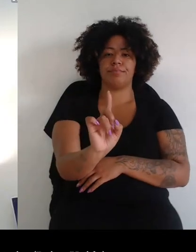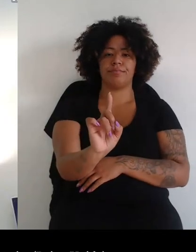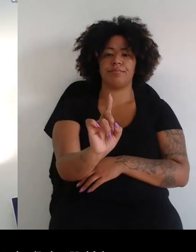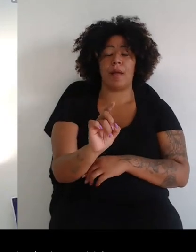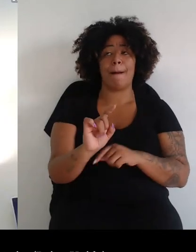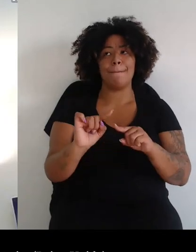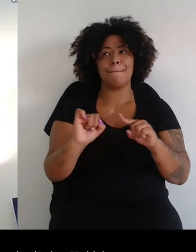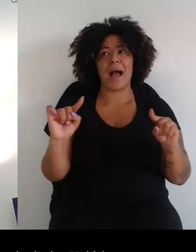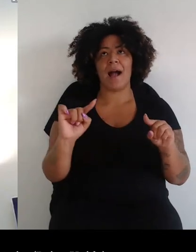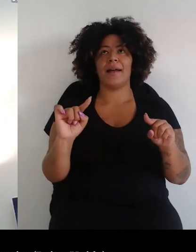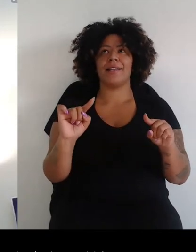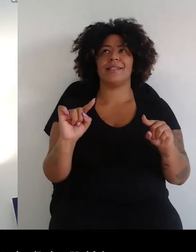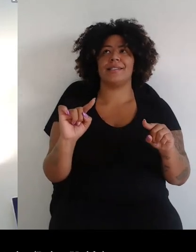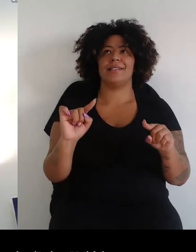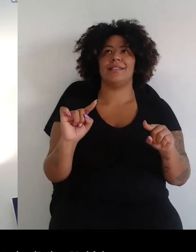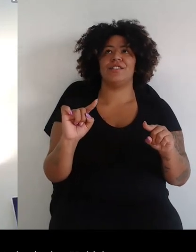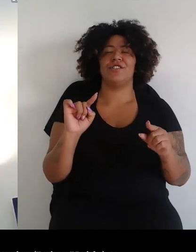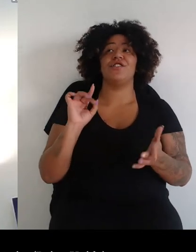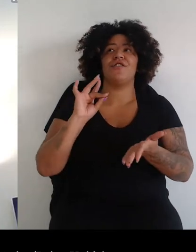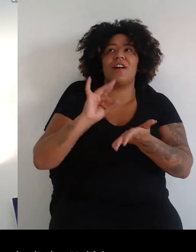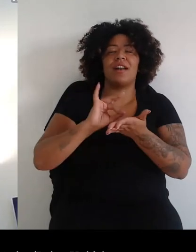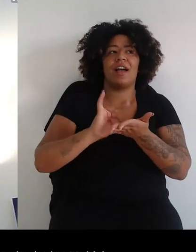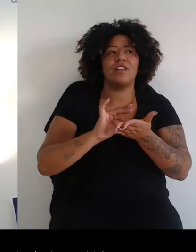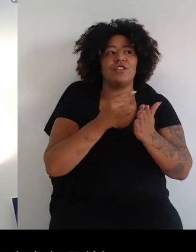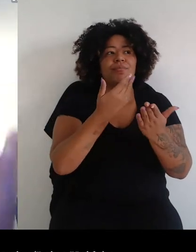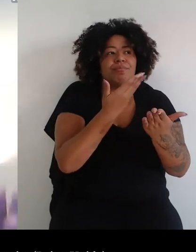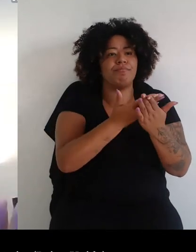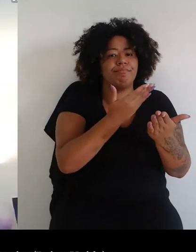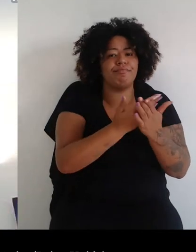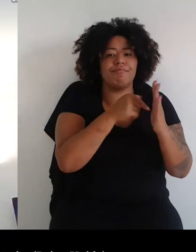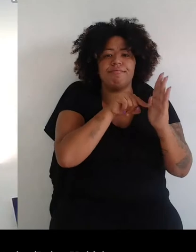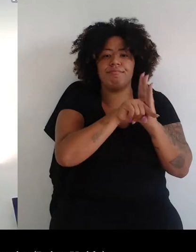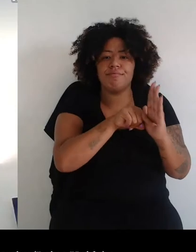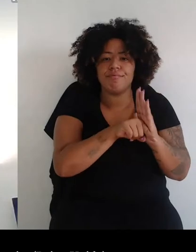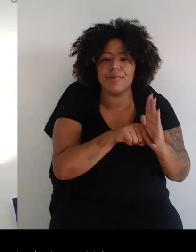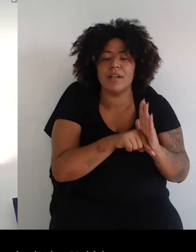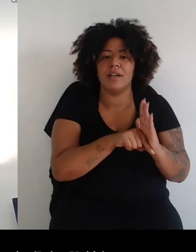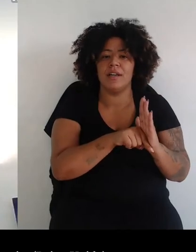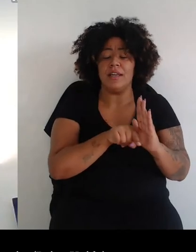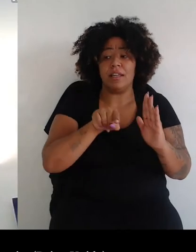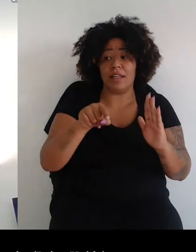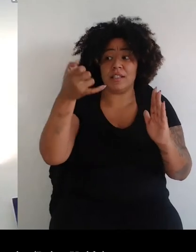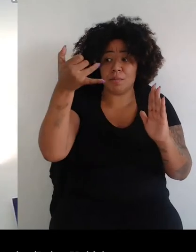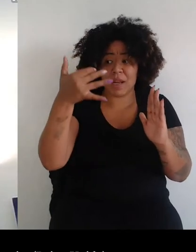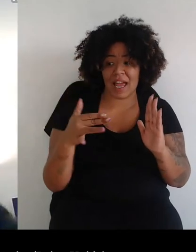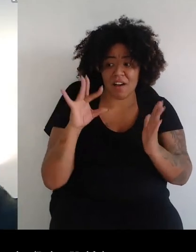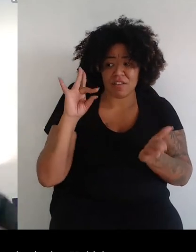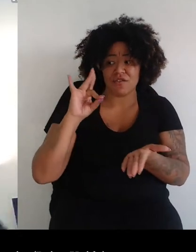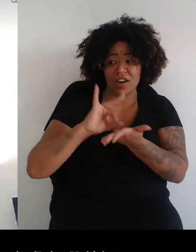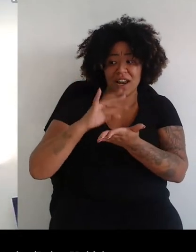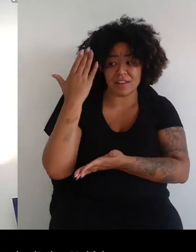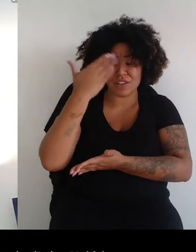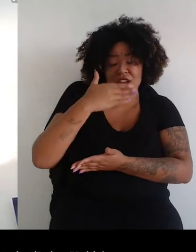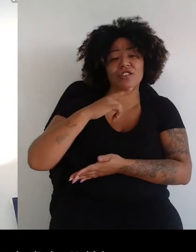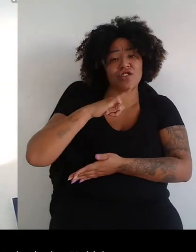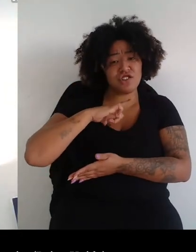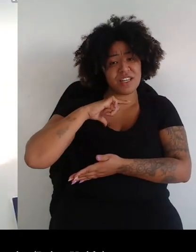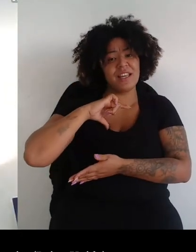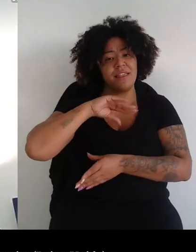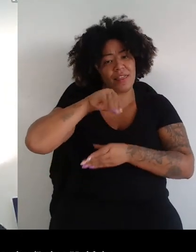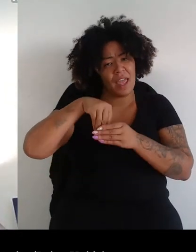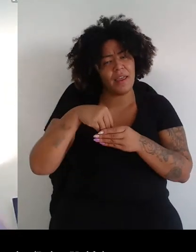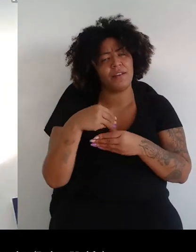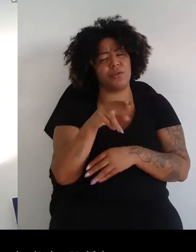que teóricos que falaram a respeito exatamente desses afeminados Tinha sim a maquiagem mas era algo